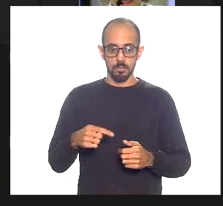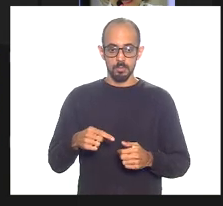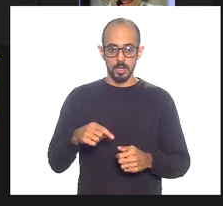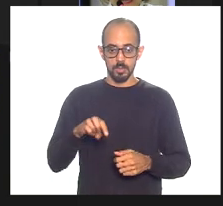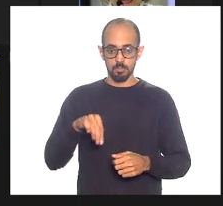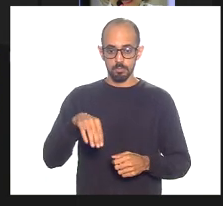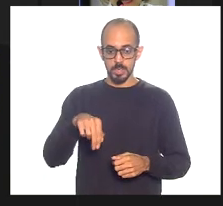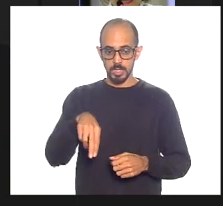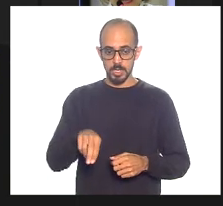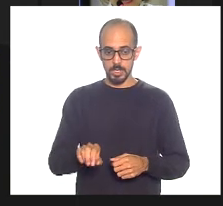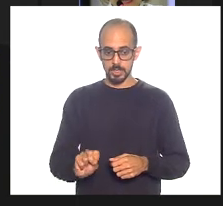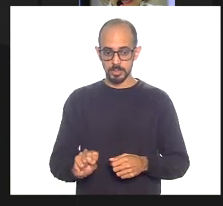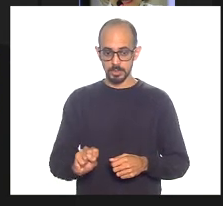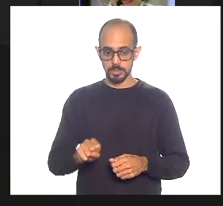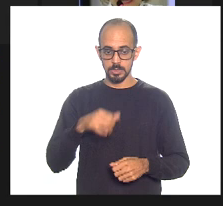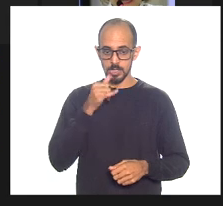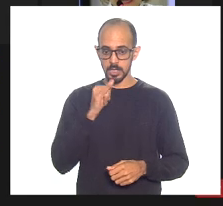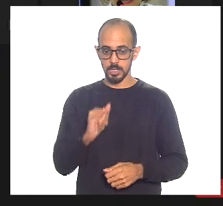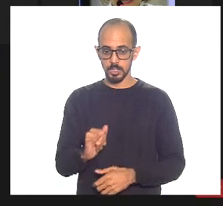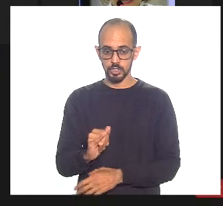deputado Max.